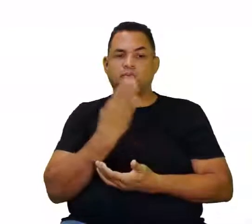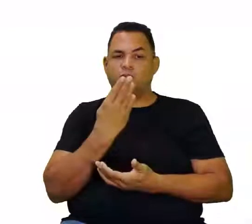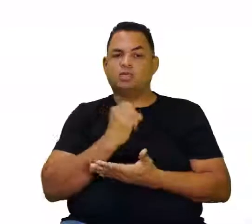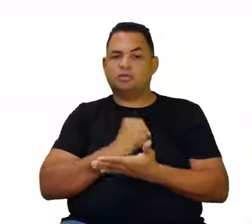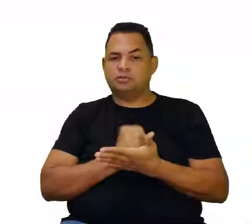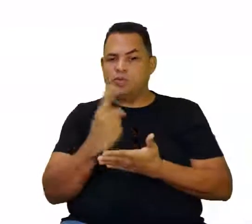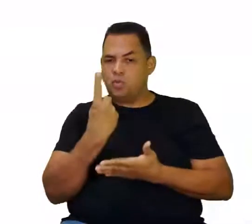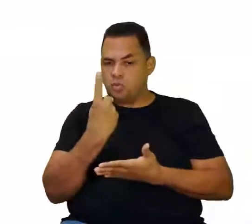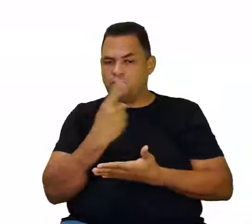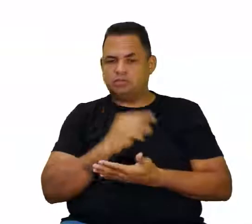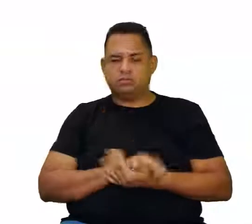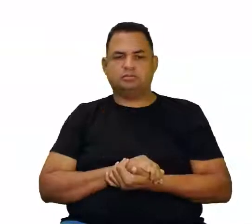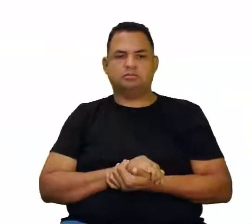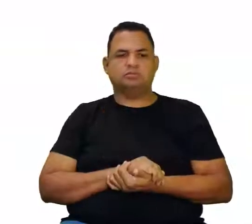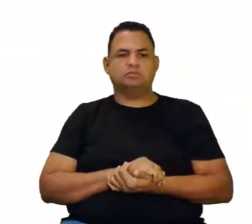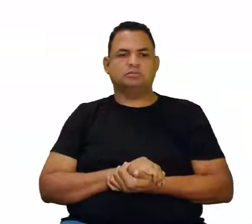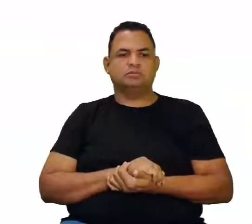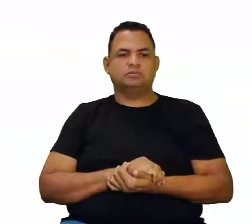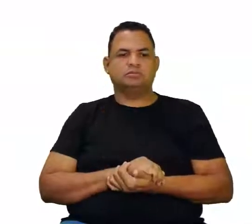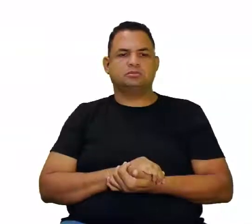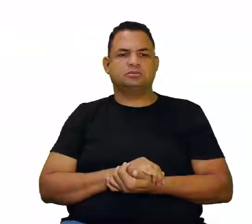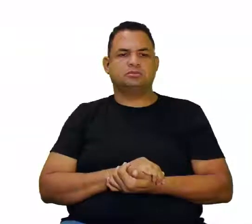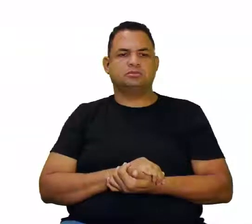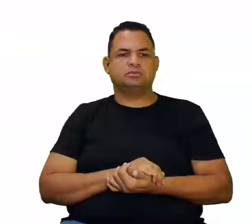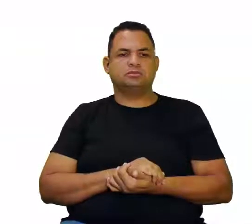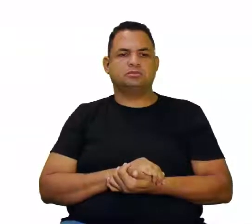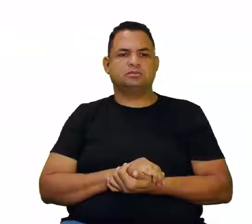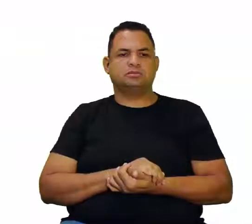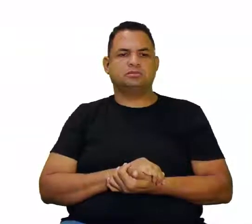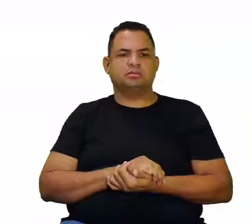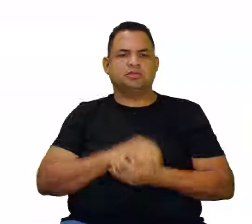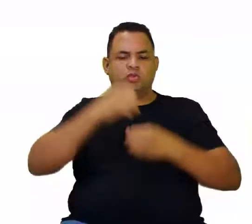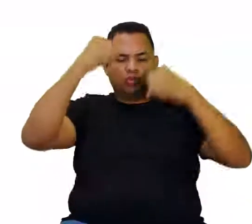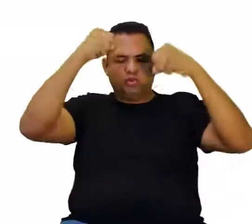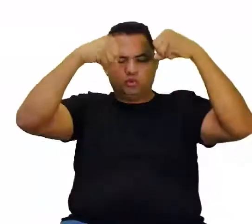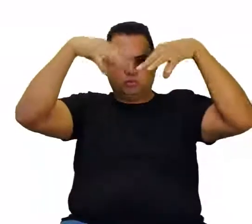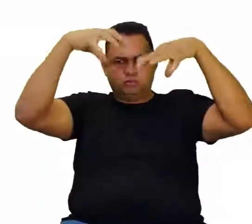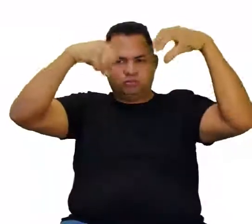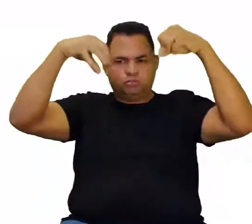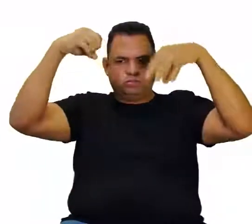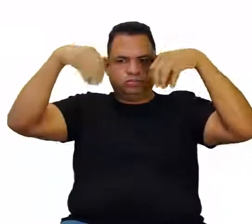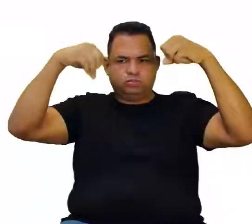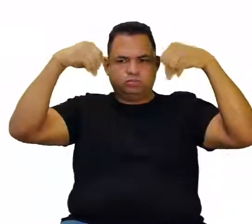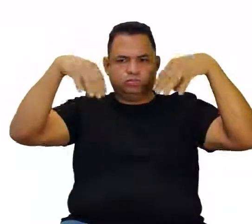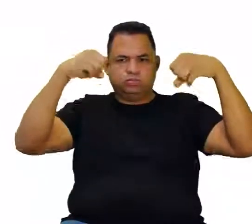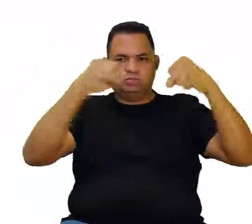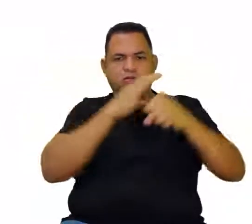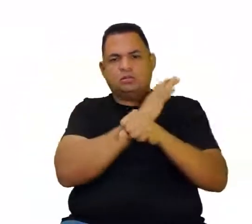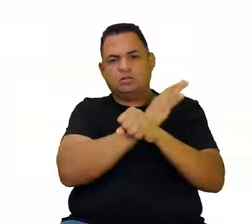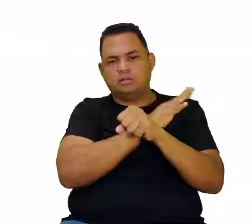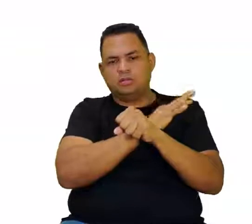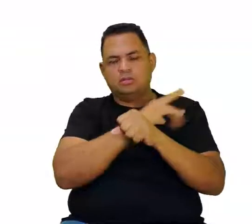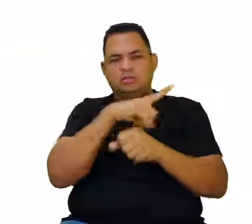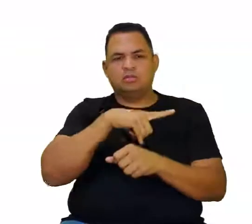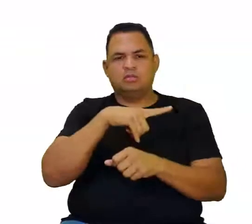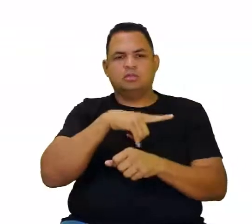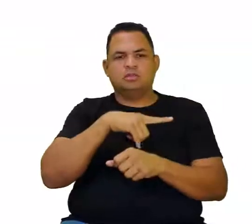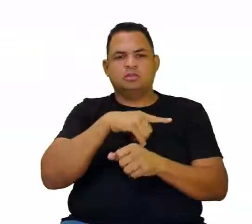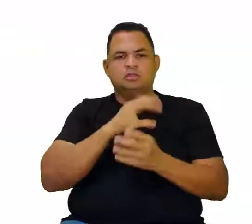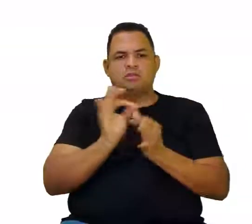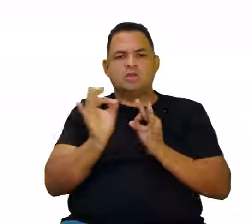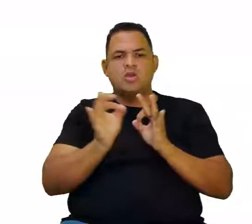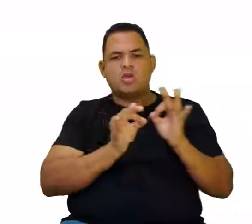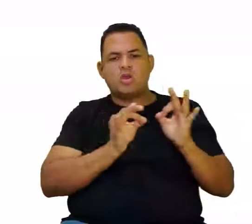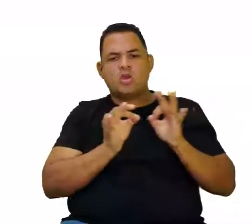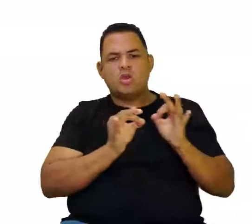4. Vamos lá, o que mais? Aí, chuva ácida. As chuvas ácidas, elas normalmente têm a ver com as formações